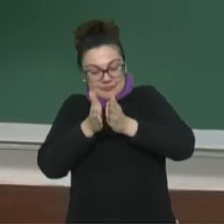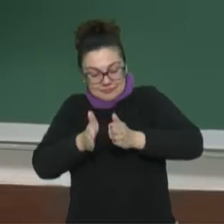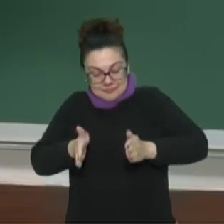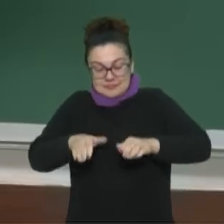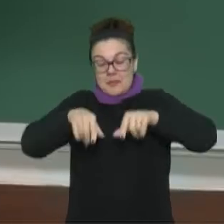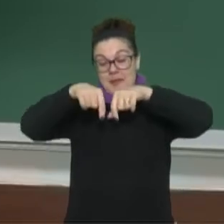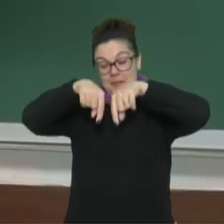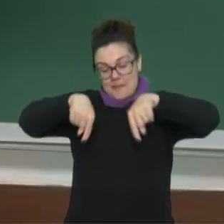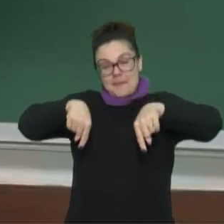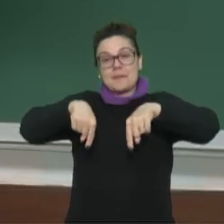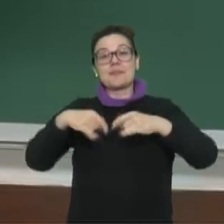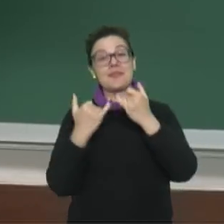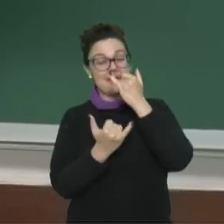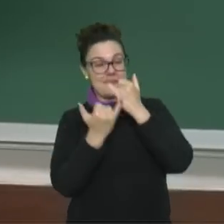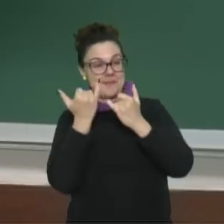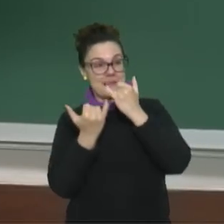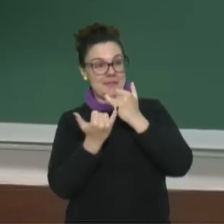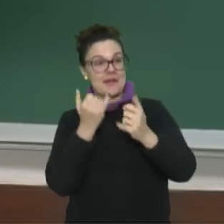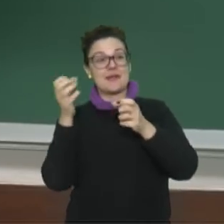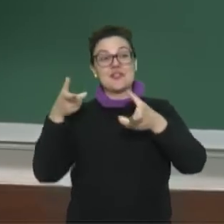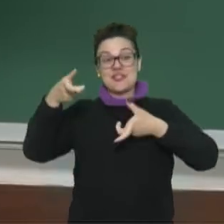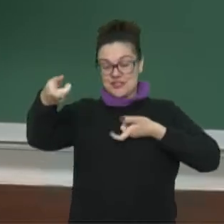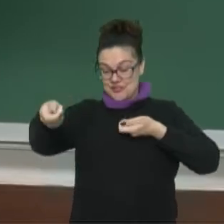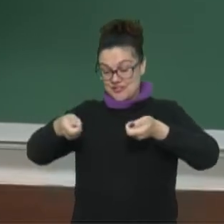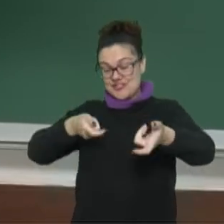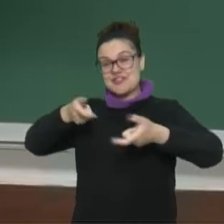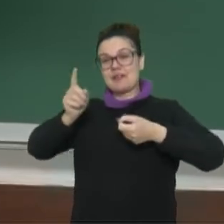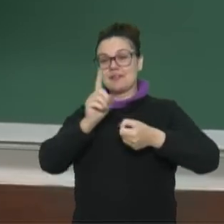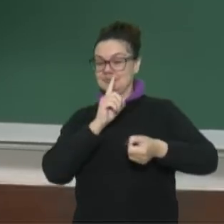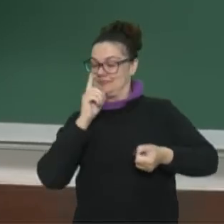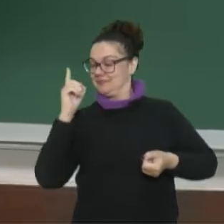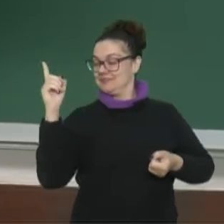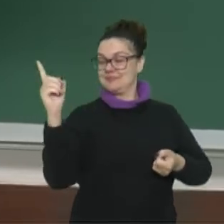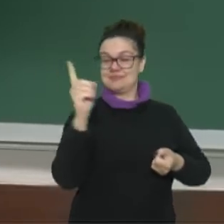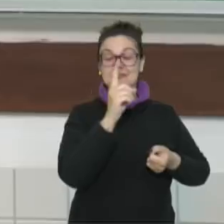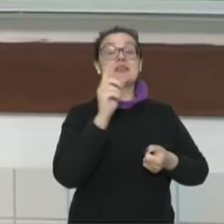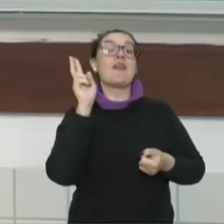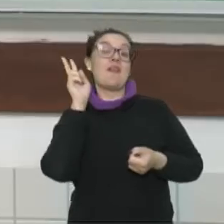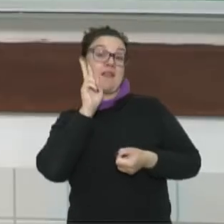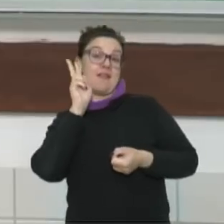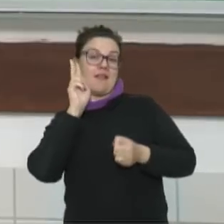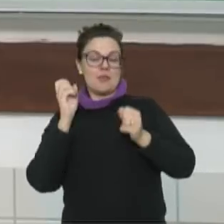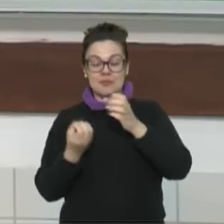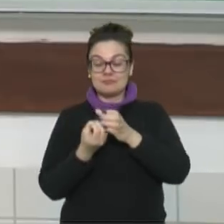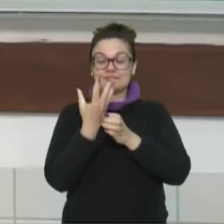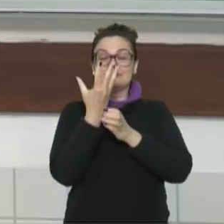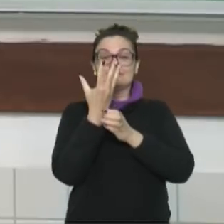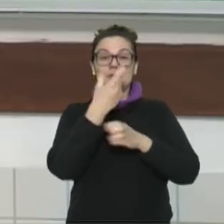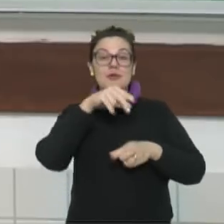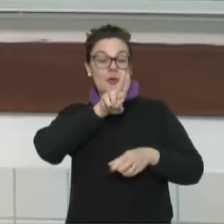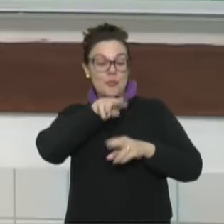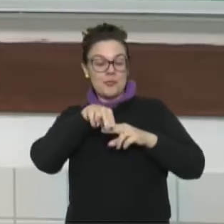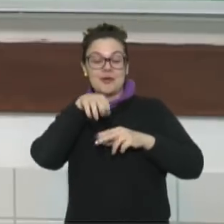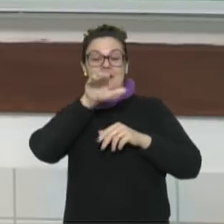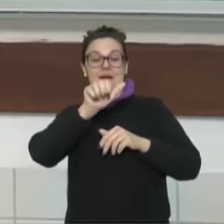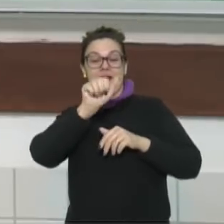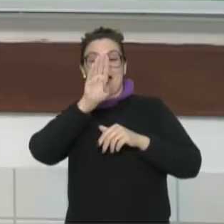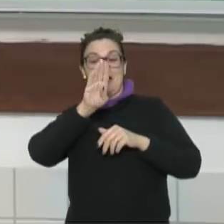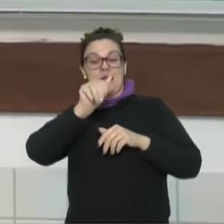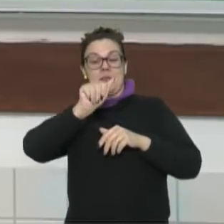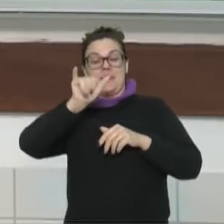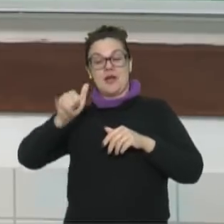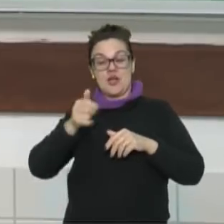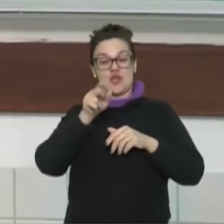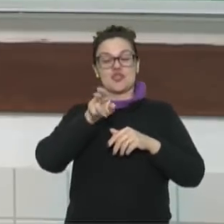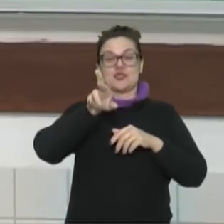dos pés, né? Com a manivela para girar, né? Então ela lembra o abajur. Por isso o nome da obra é Abajur. E agora vocês não